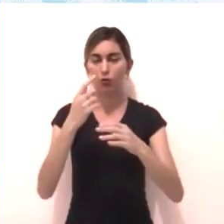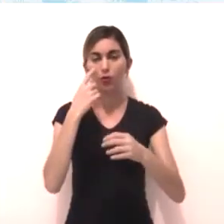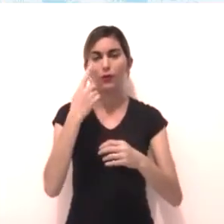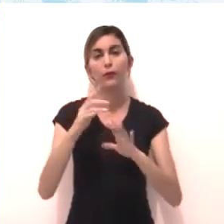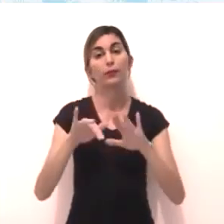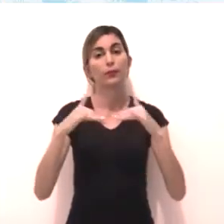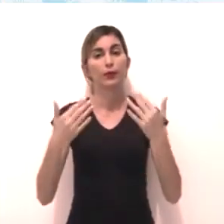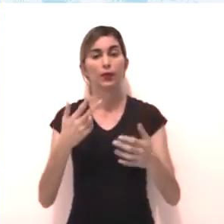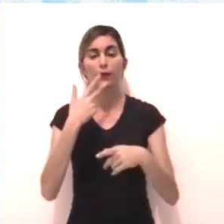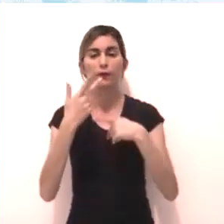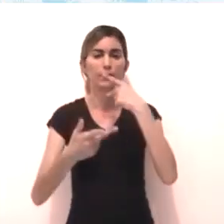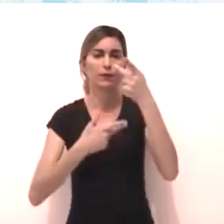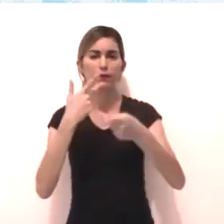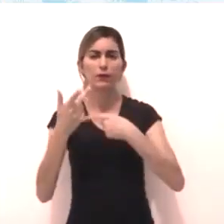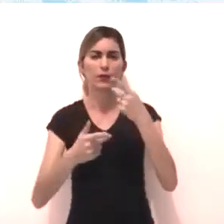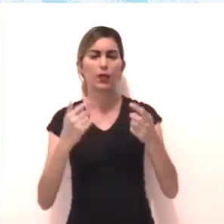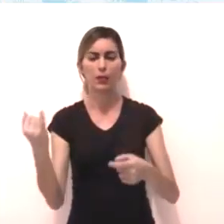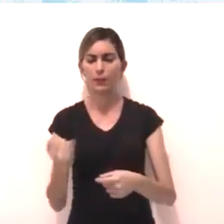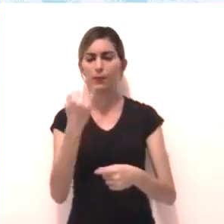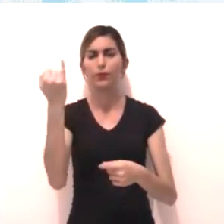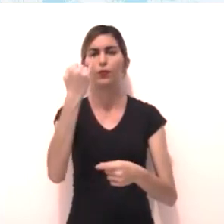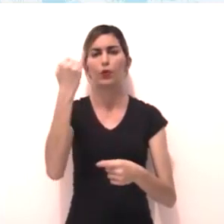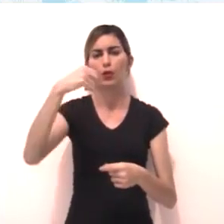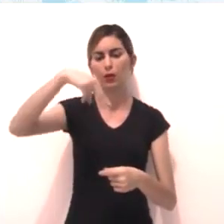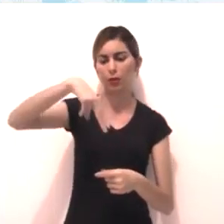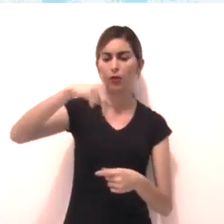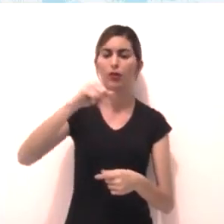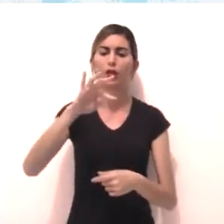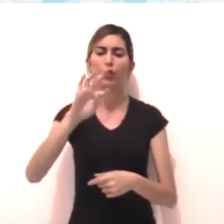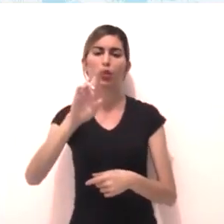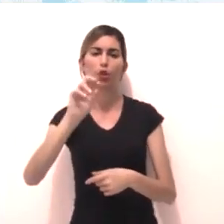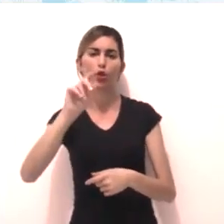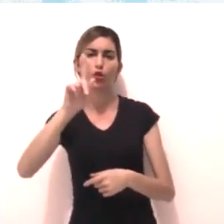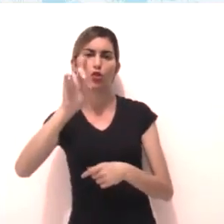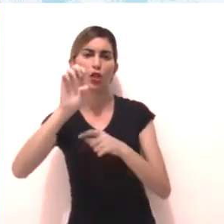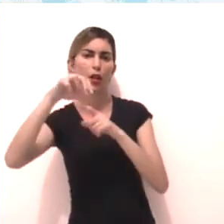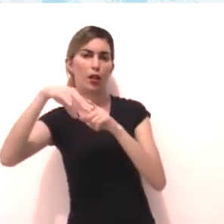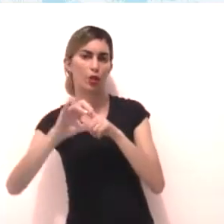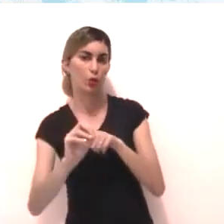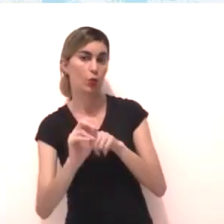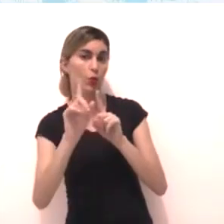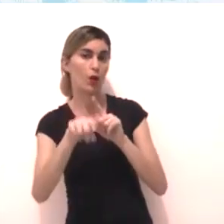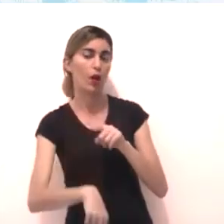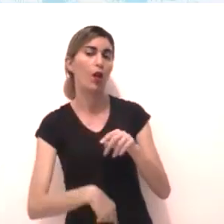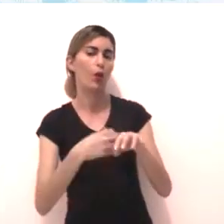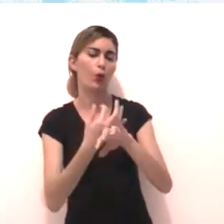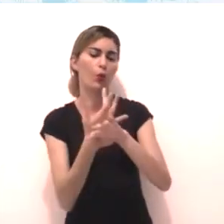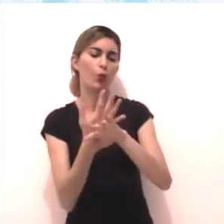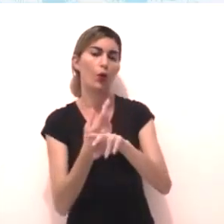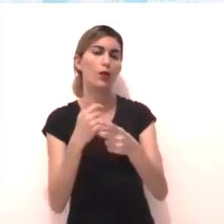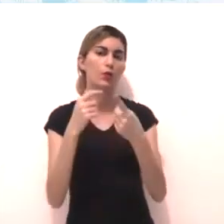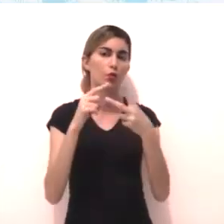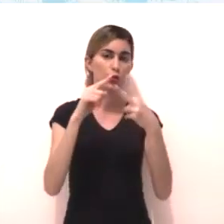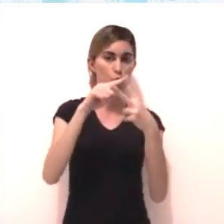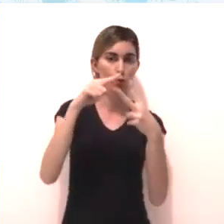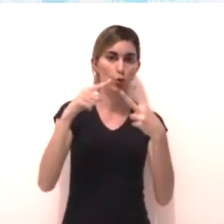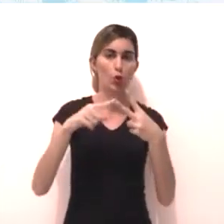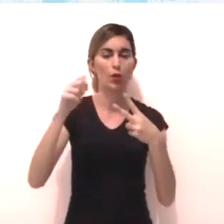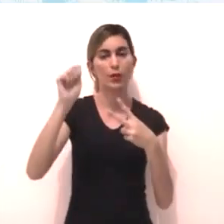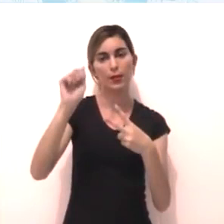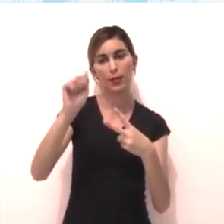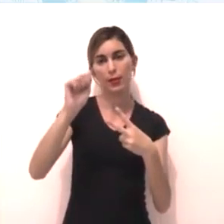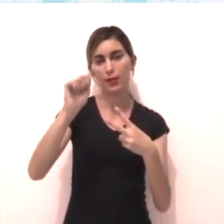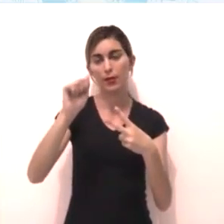biológica. Então, vamos falar um pouco sobre a importância do nitrogênio. O nitrogênio é um gás formado por 2